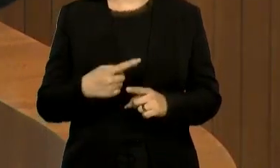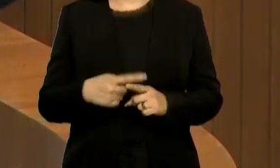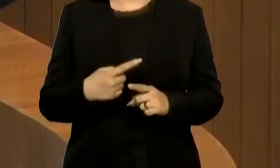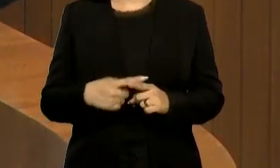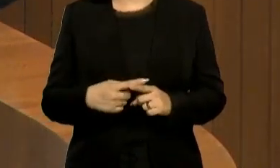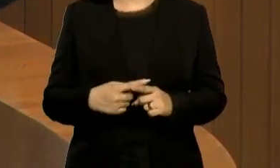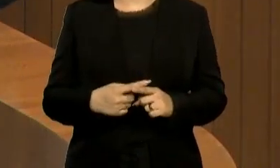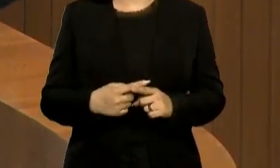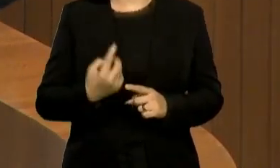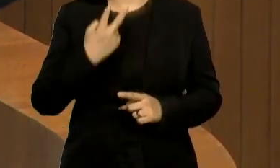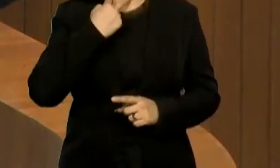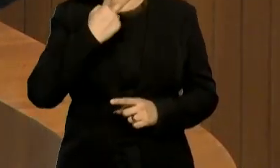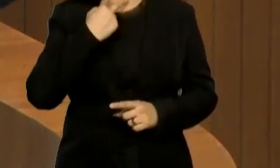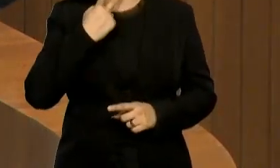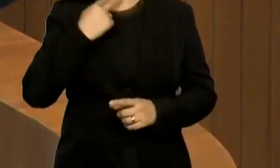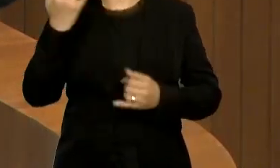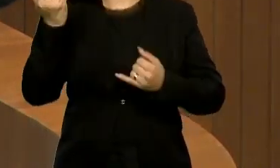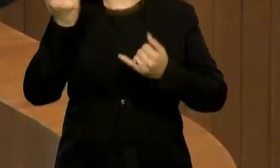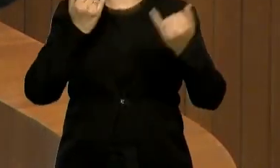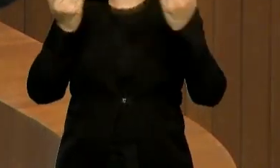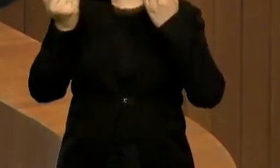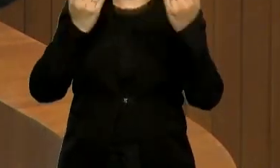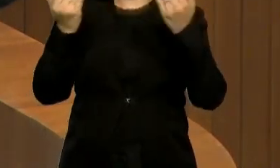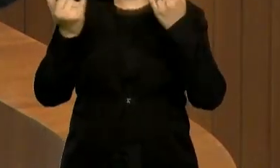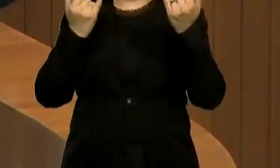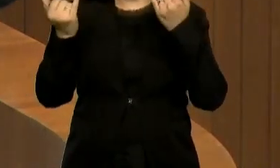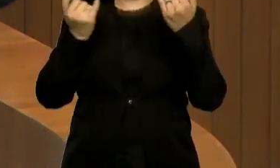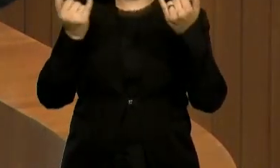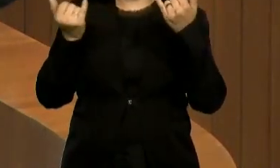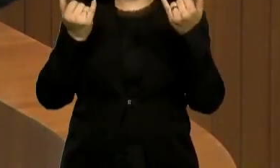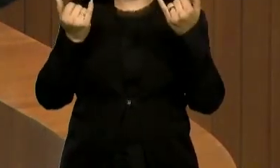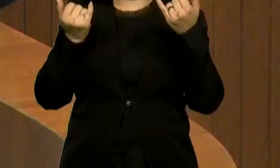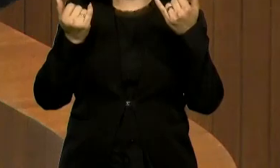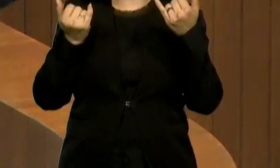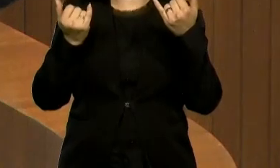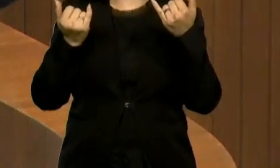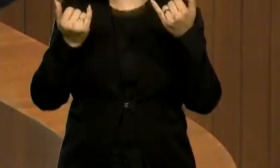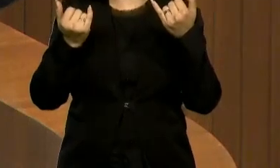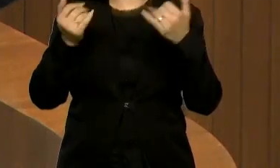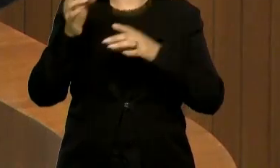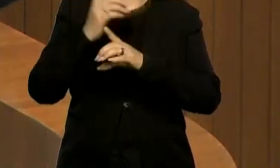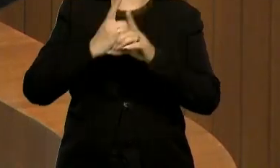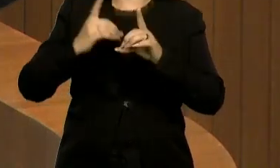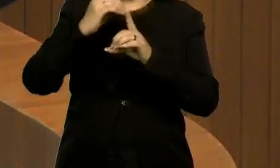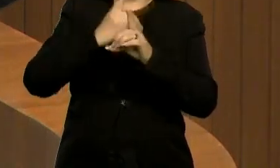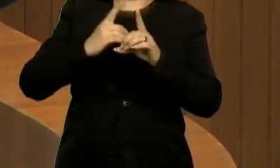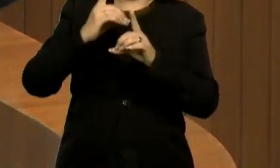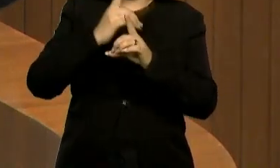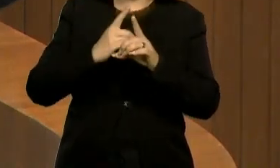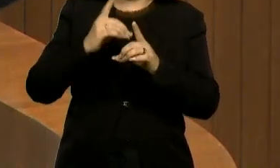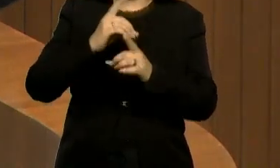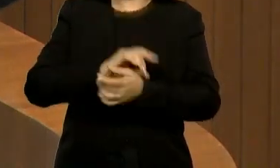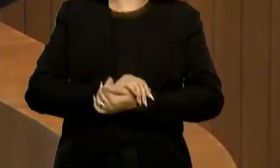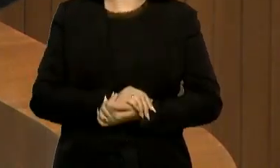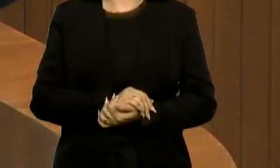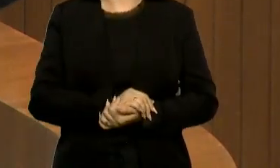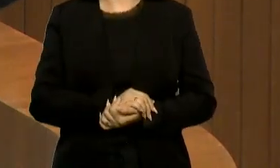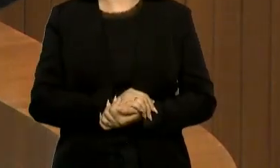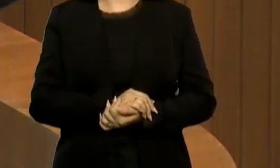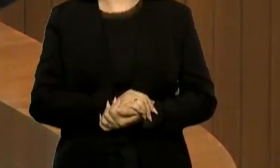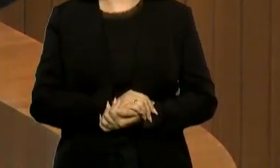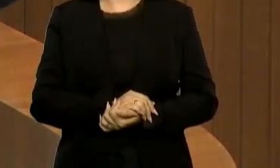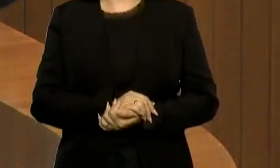uma informação com dados irreais, né, fora de